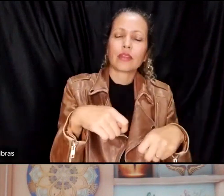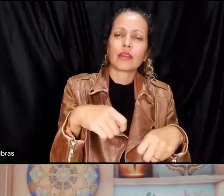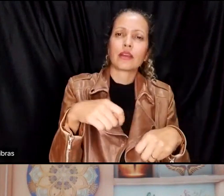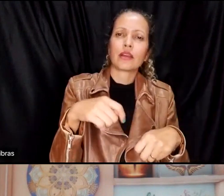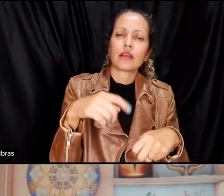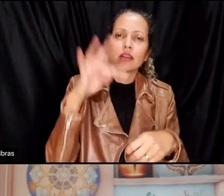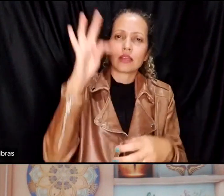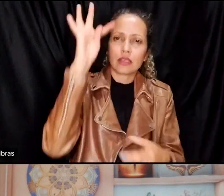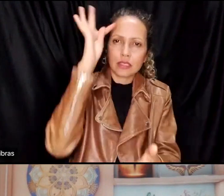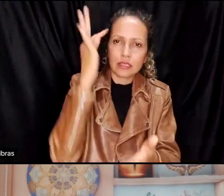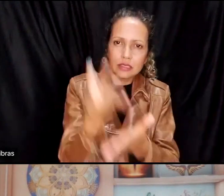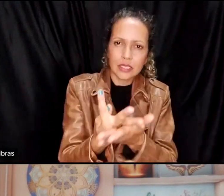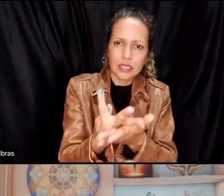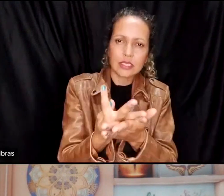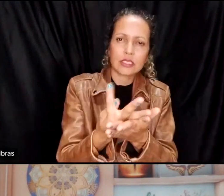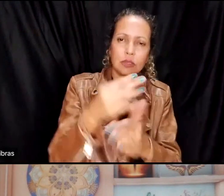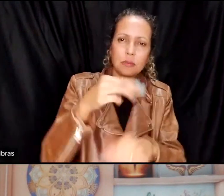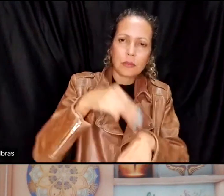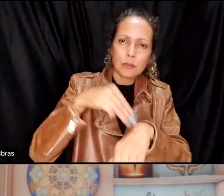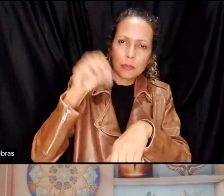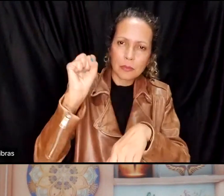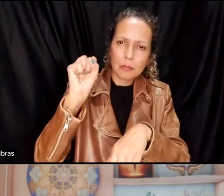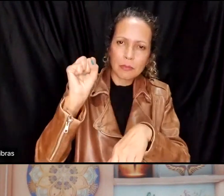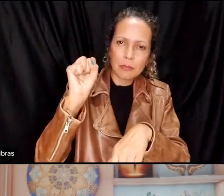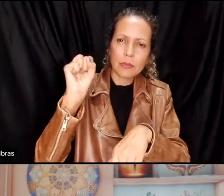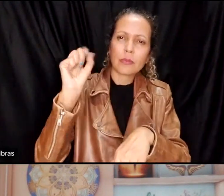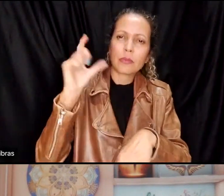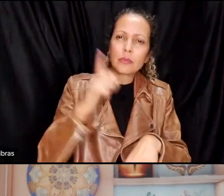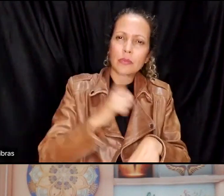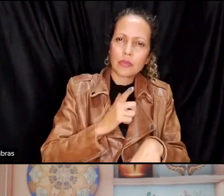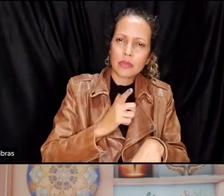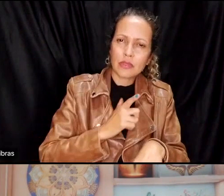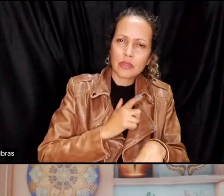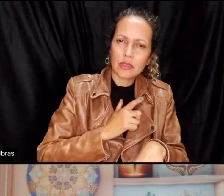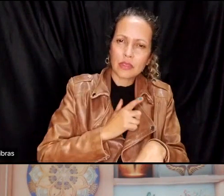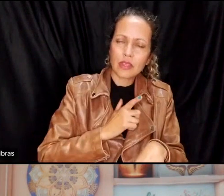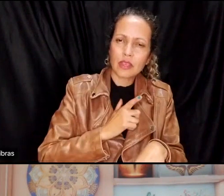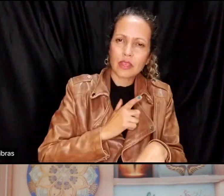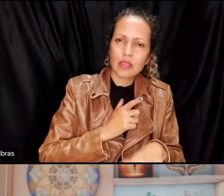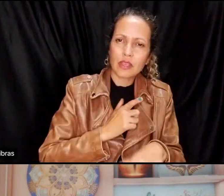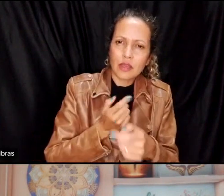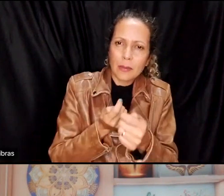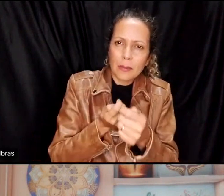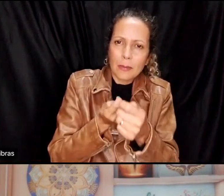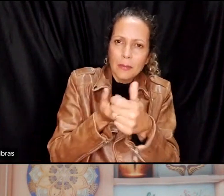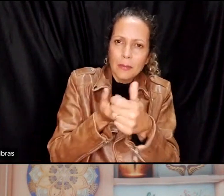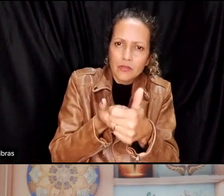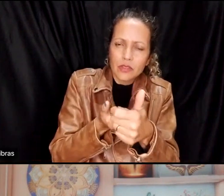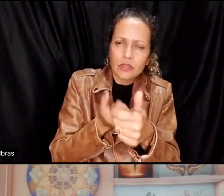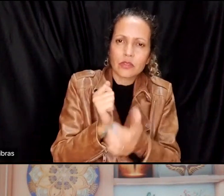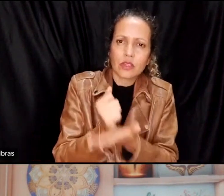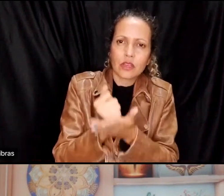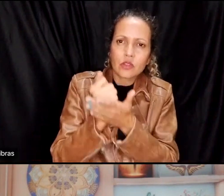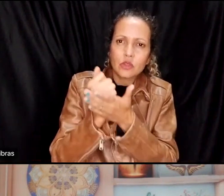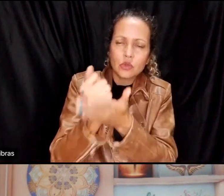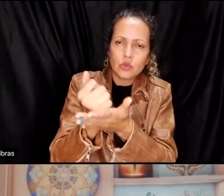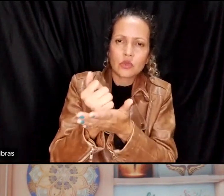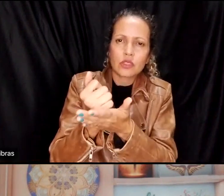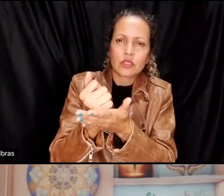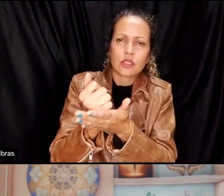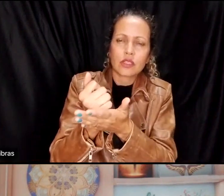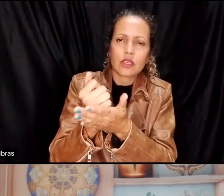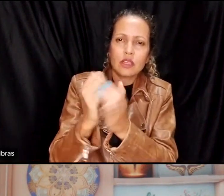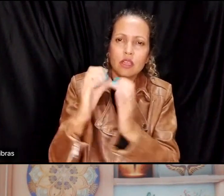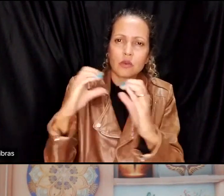algum... Com certeza, trazem algum benefício para a sociedade surda, mas o que